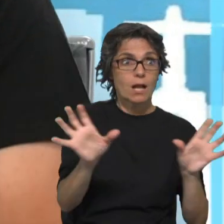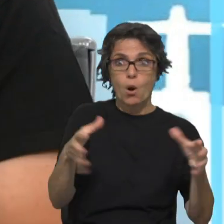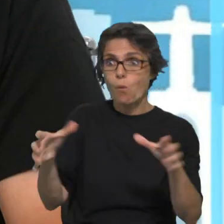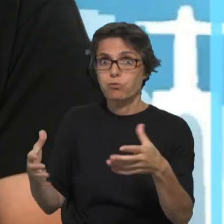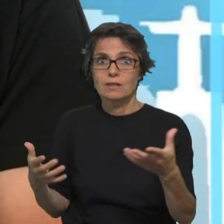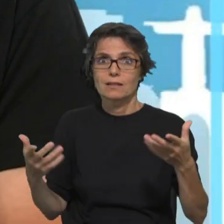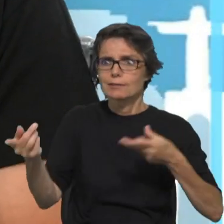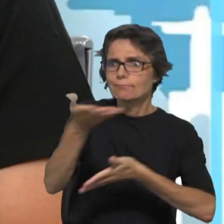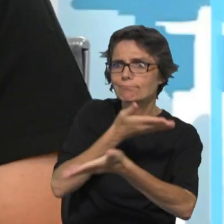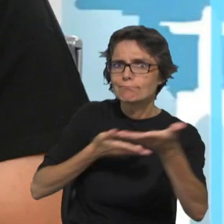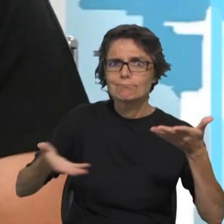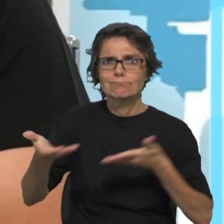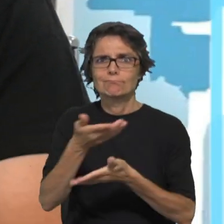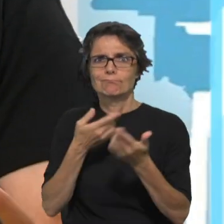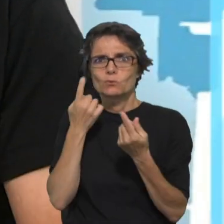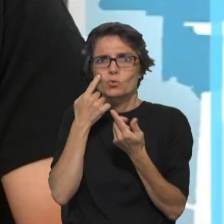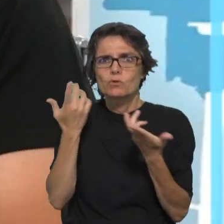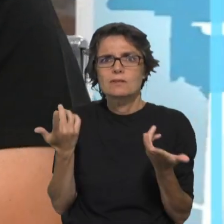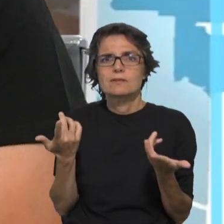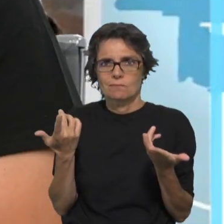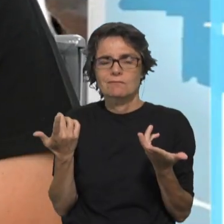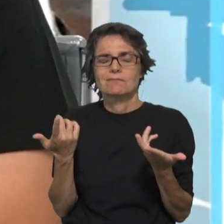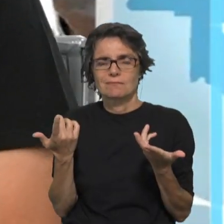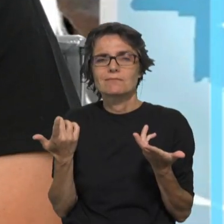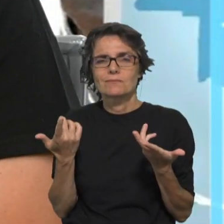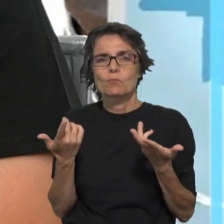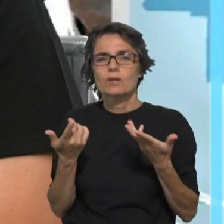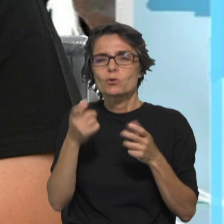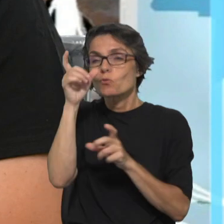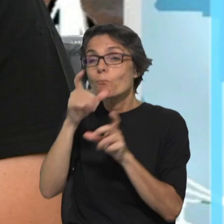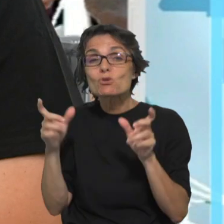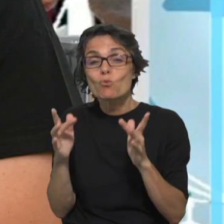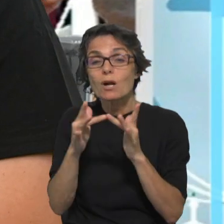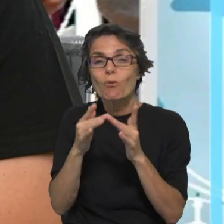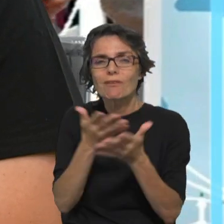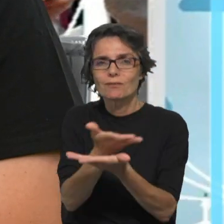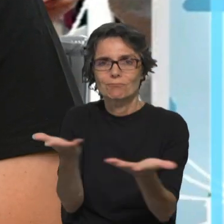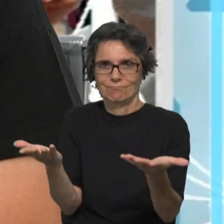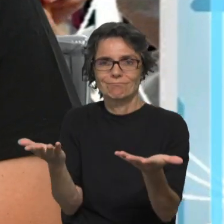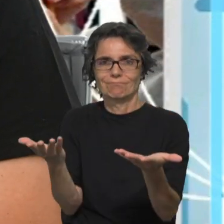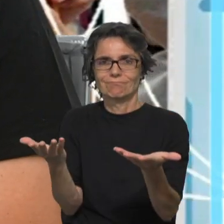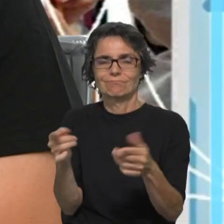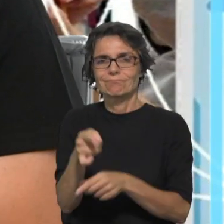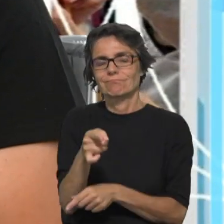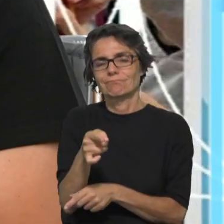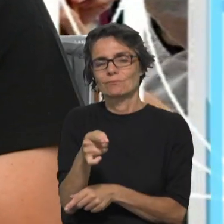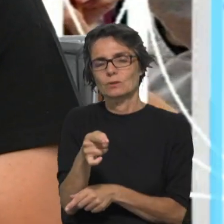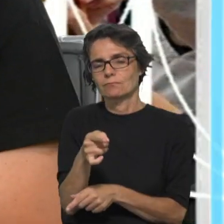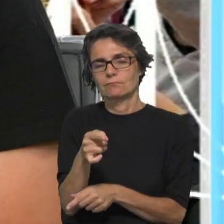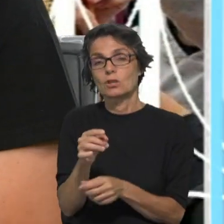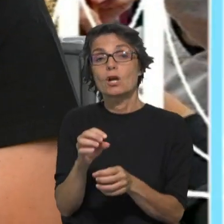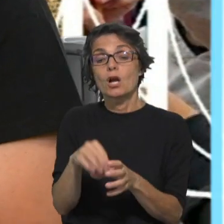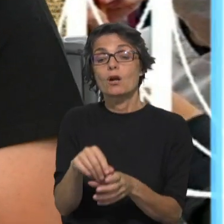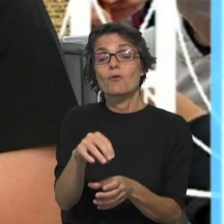as crianças, os adultos, um sem número de relações humanas que são criadas, que acabam sendo semente